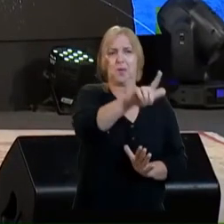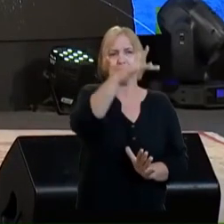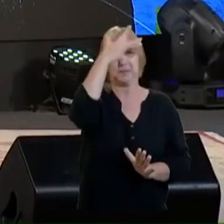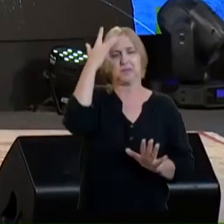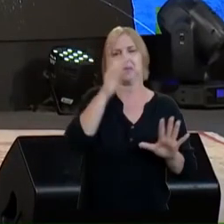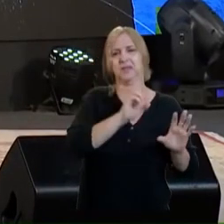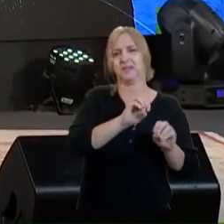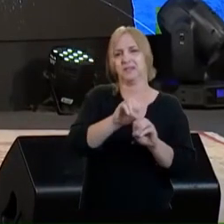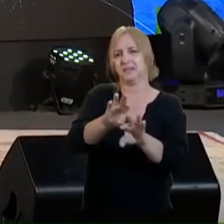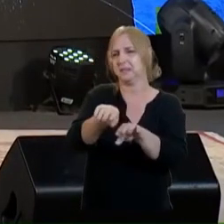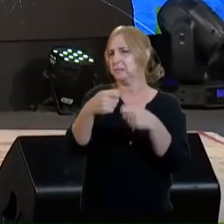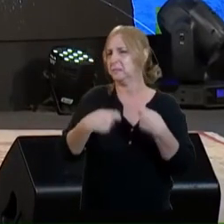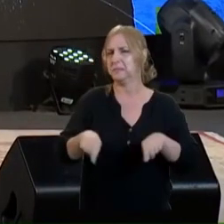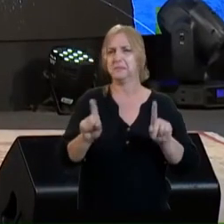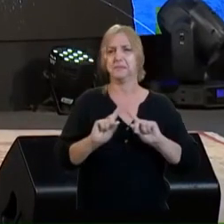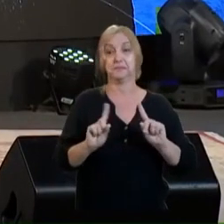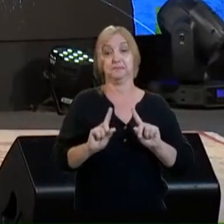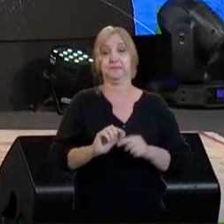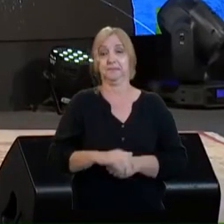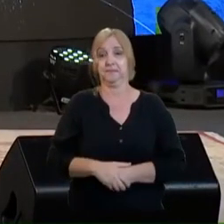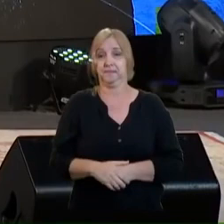ensine,